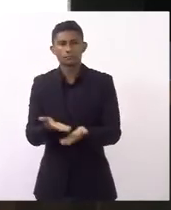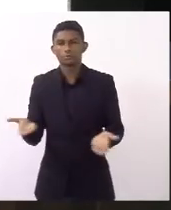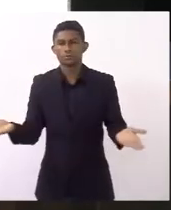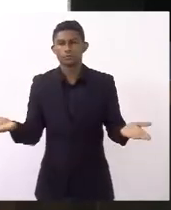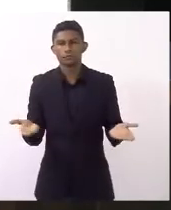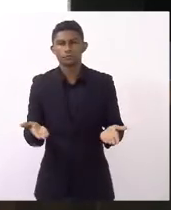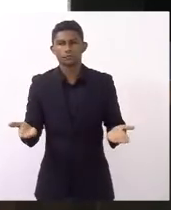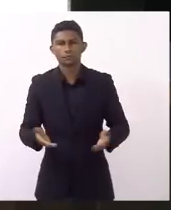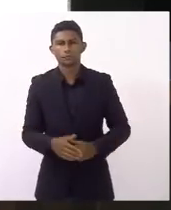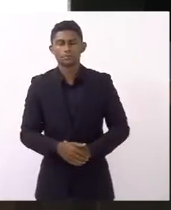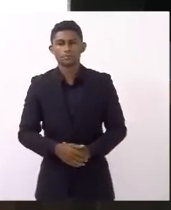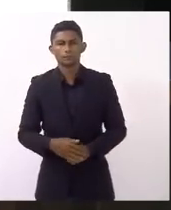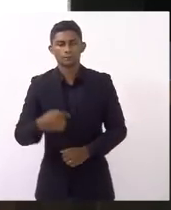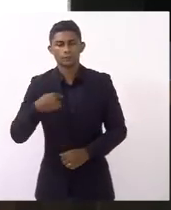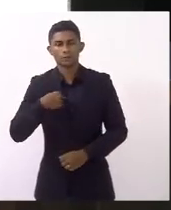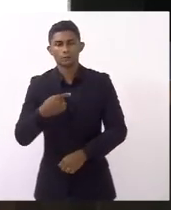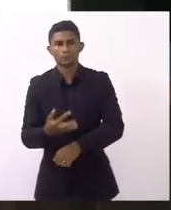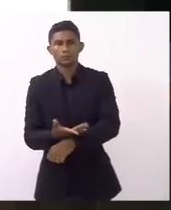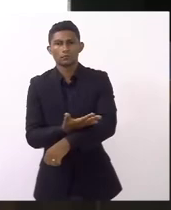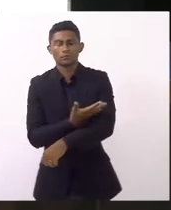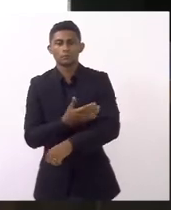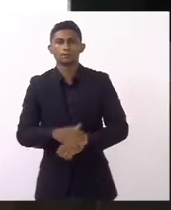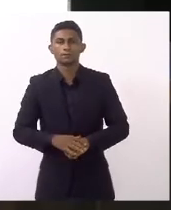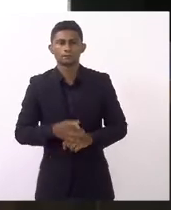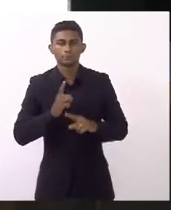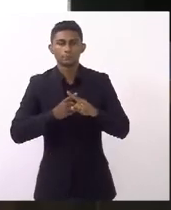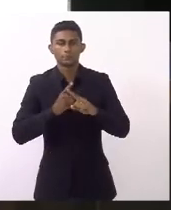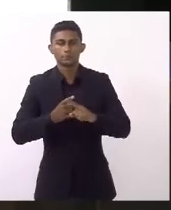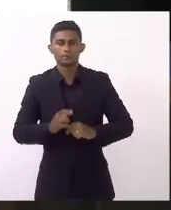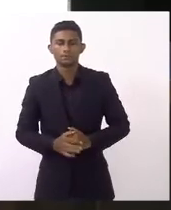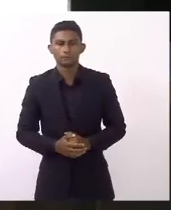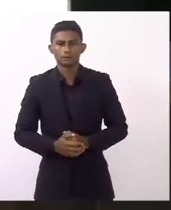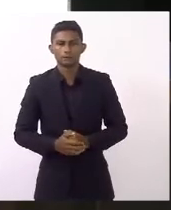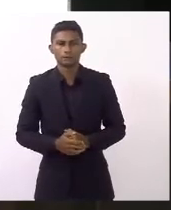de hoje eu me emociono porque